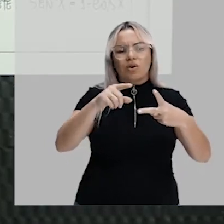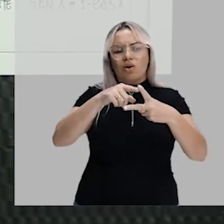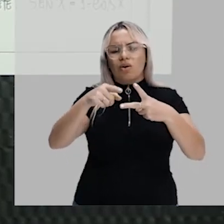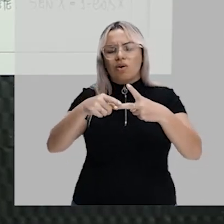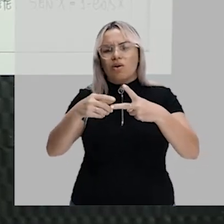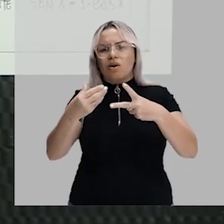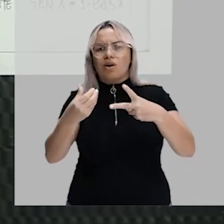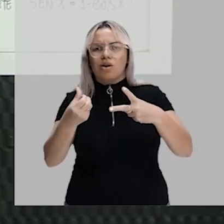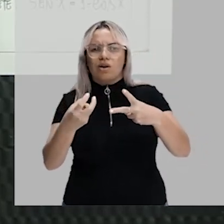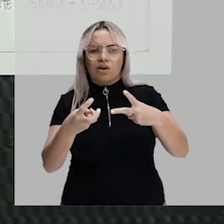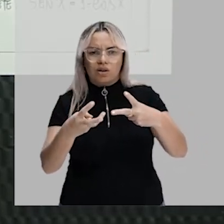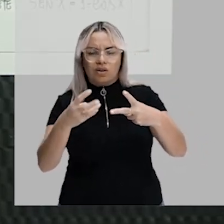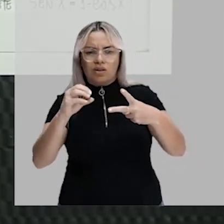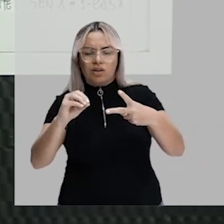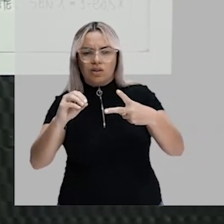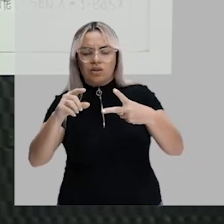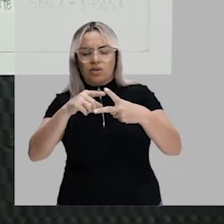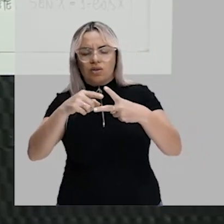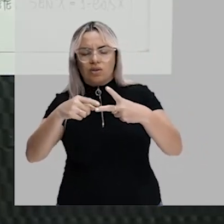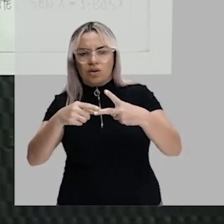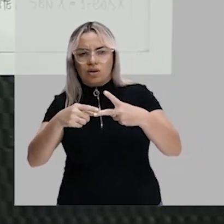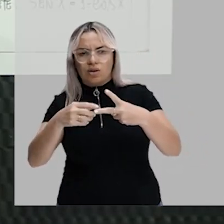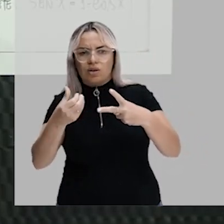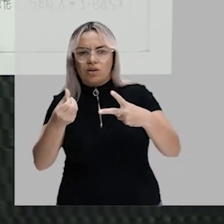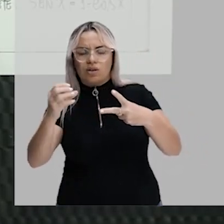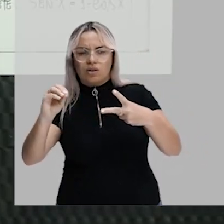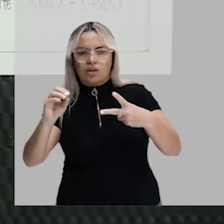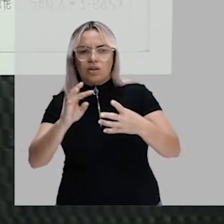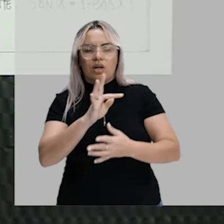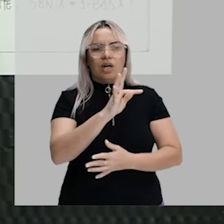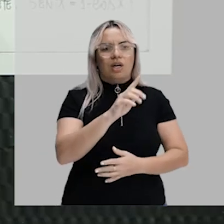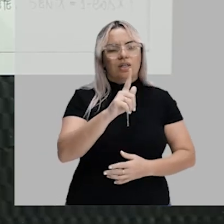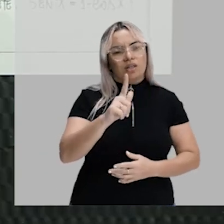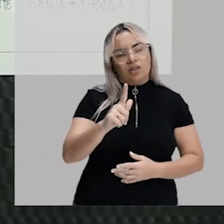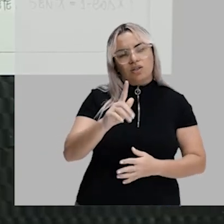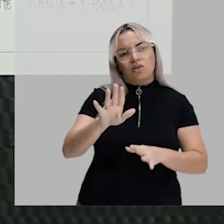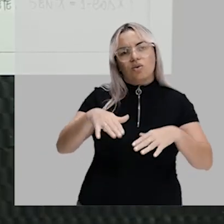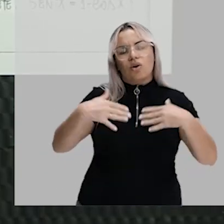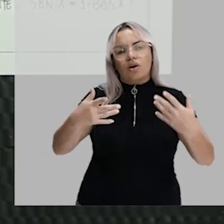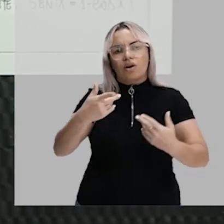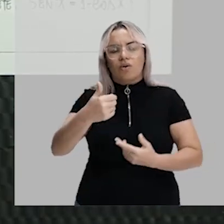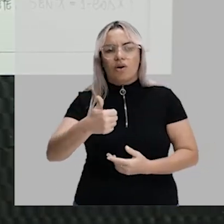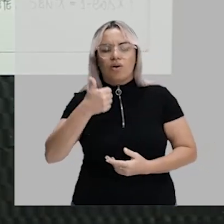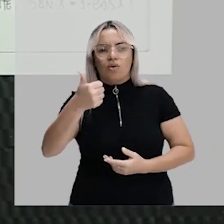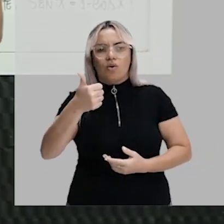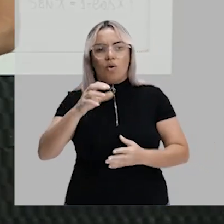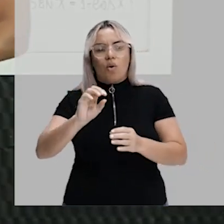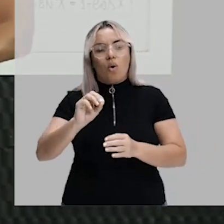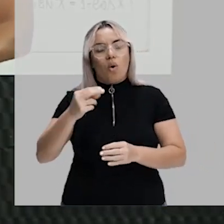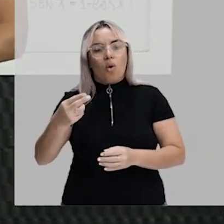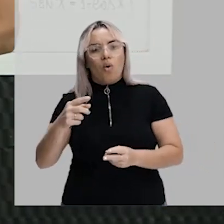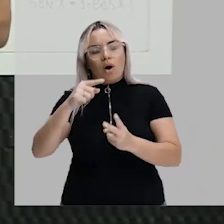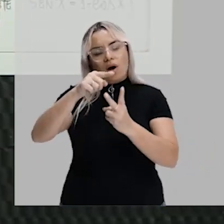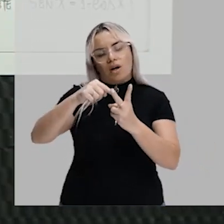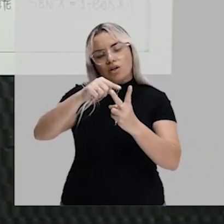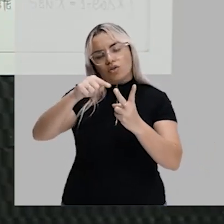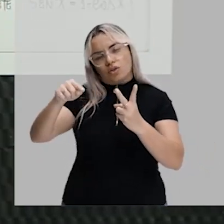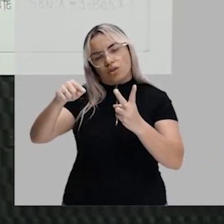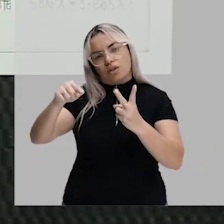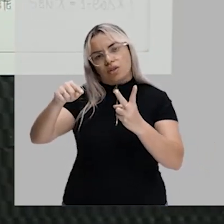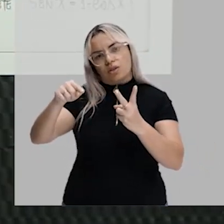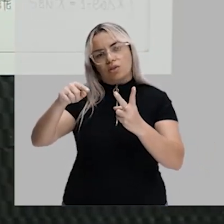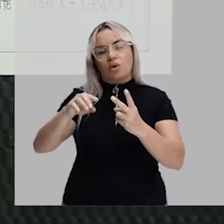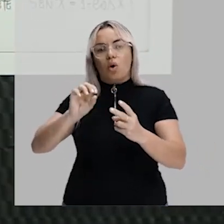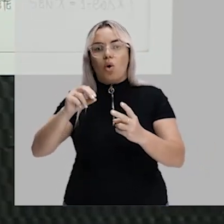tangente é 1 cujo a tangente é √3 so 3 Então essas coisas são coisas básicas elementares que eu preciso